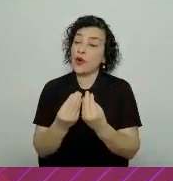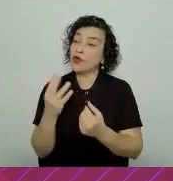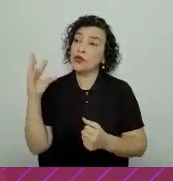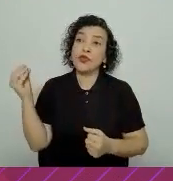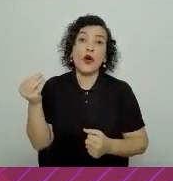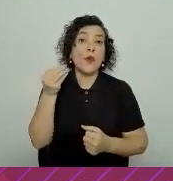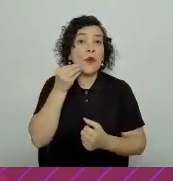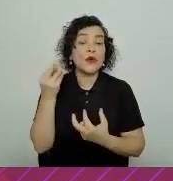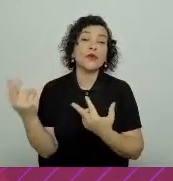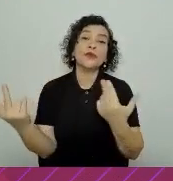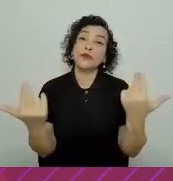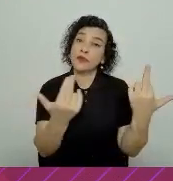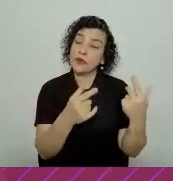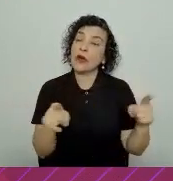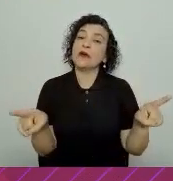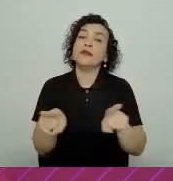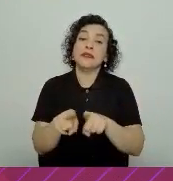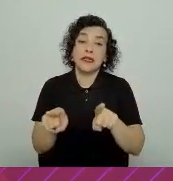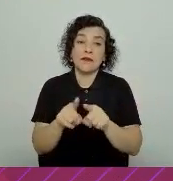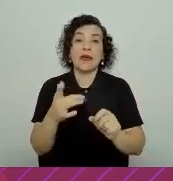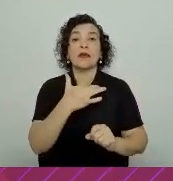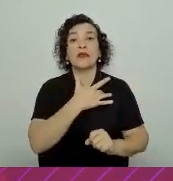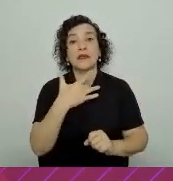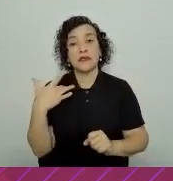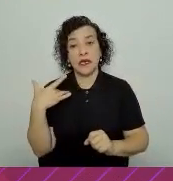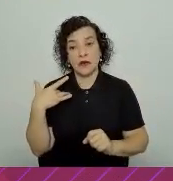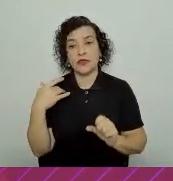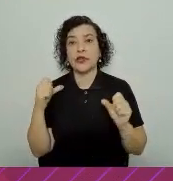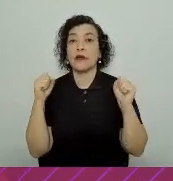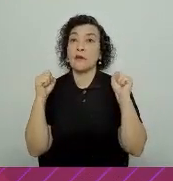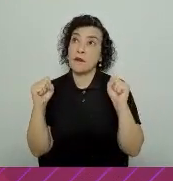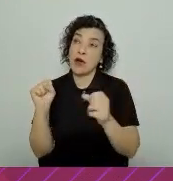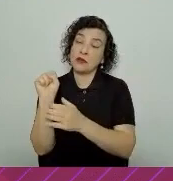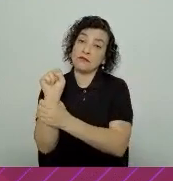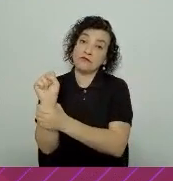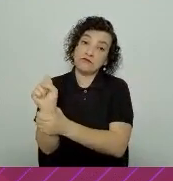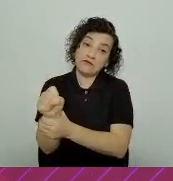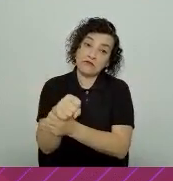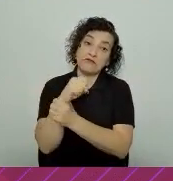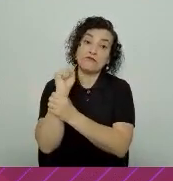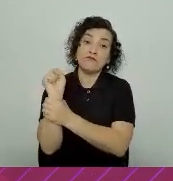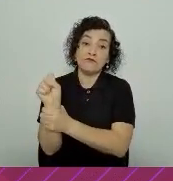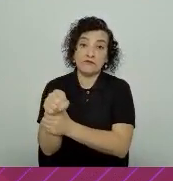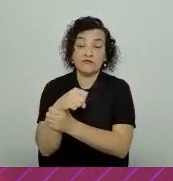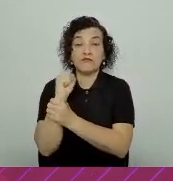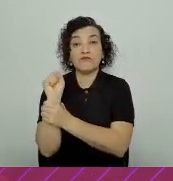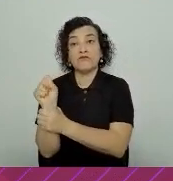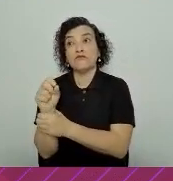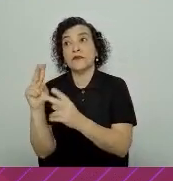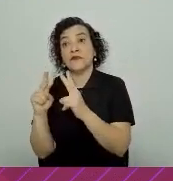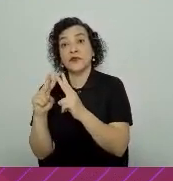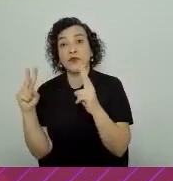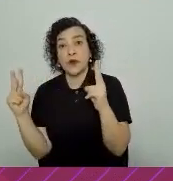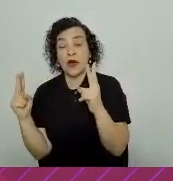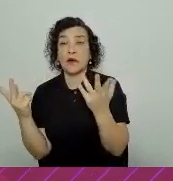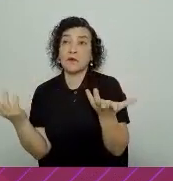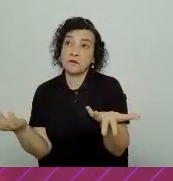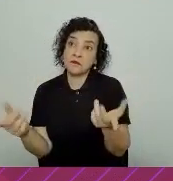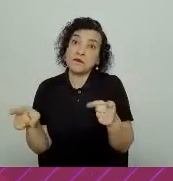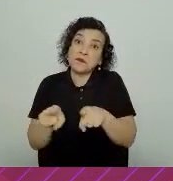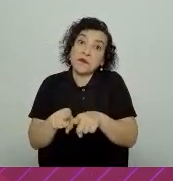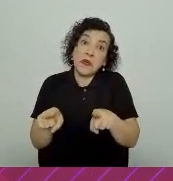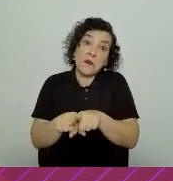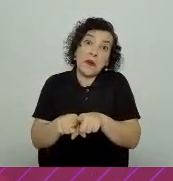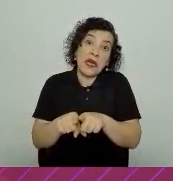E na saúde né como eu já falei a gente pode ter uma reabilitação em realidade virtual uma pessoa e a gente pode ter tratar